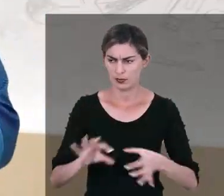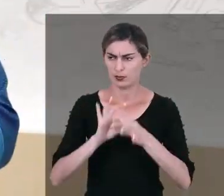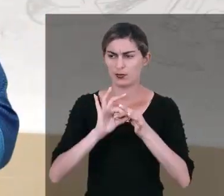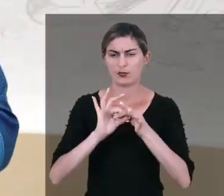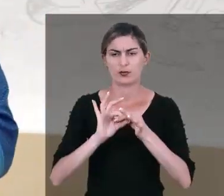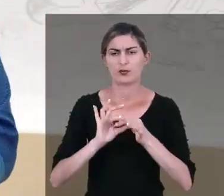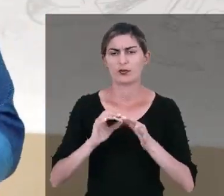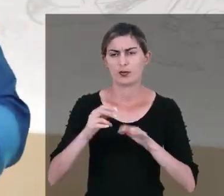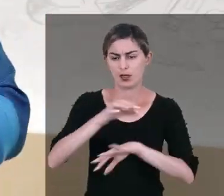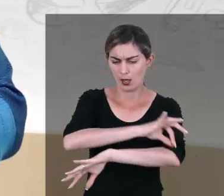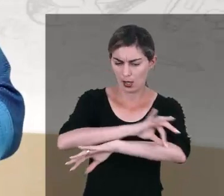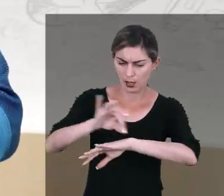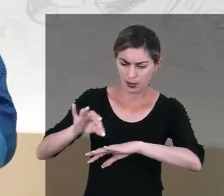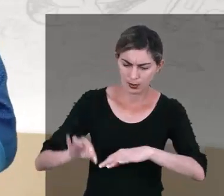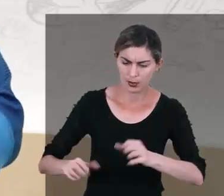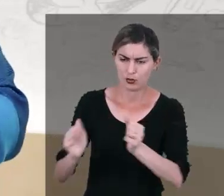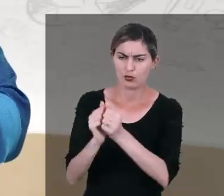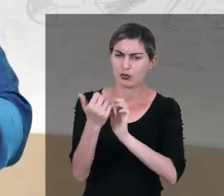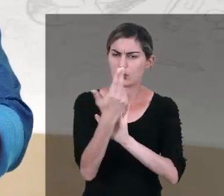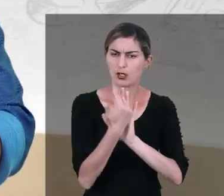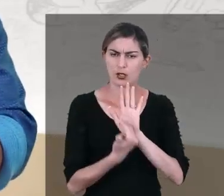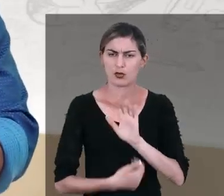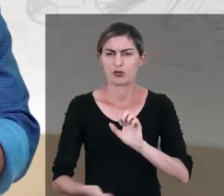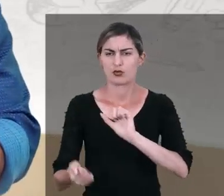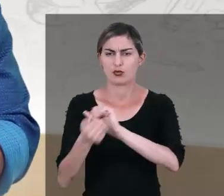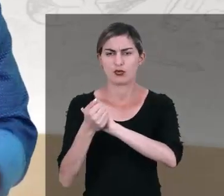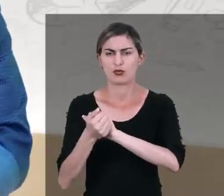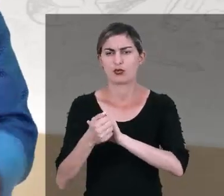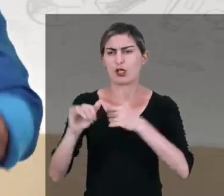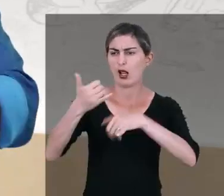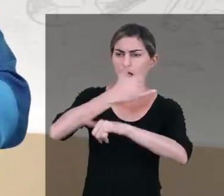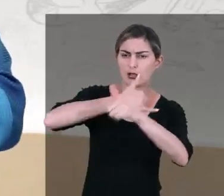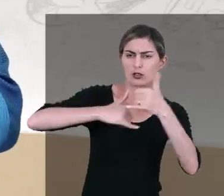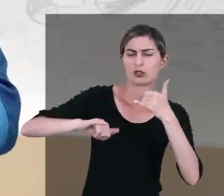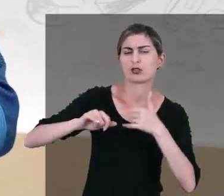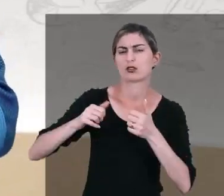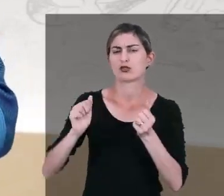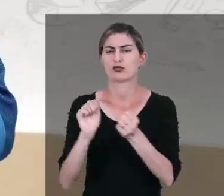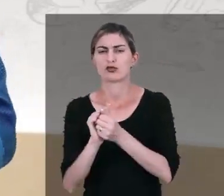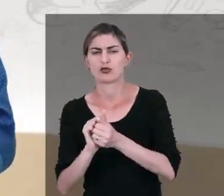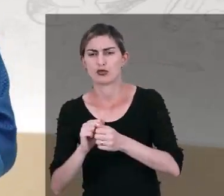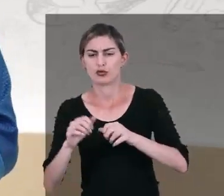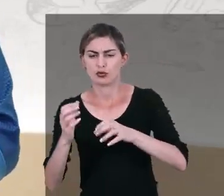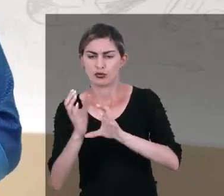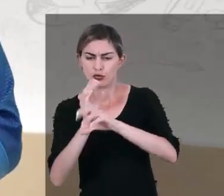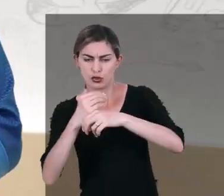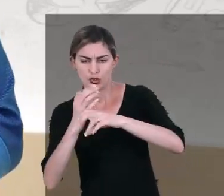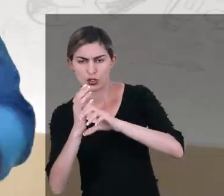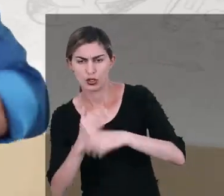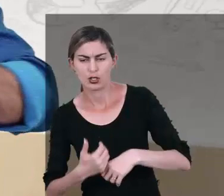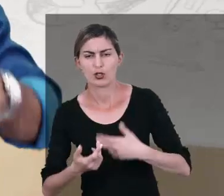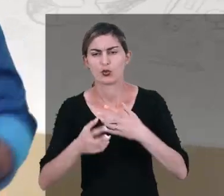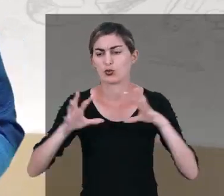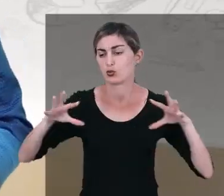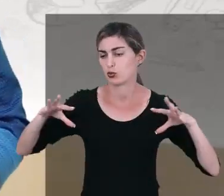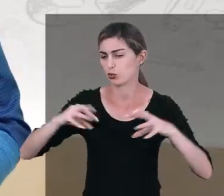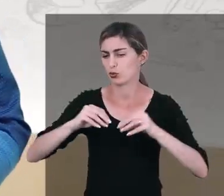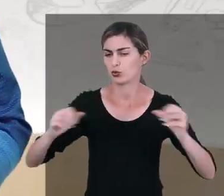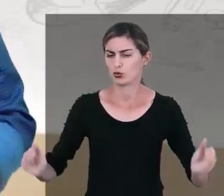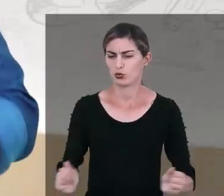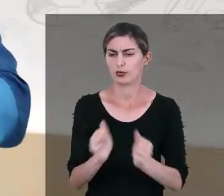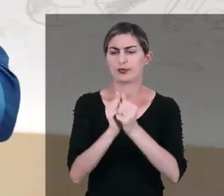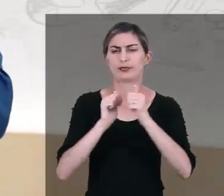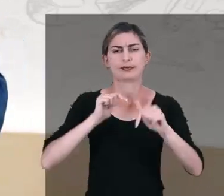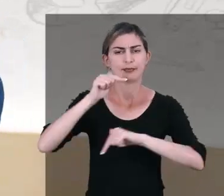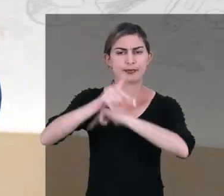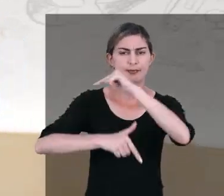exemplo, os arquitetos, junto com os designers, junto com os eletricistas, junto com os engenheiros, todos eles